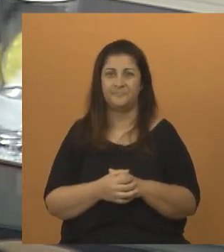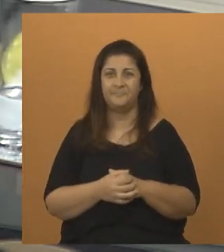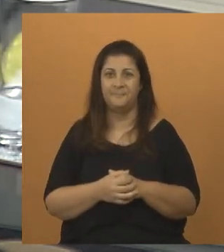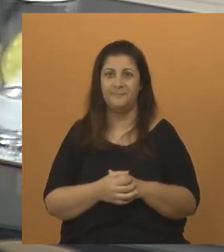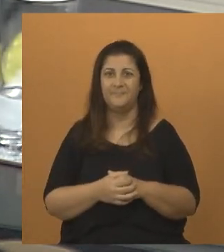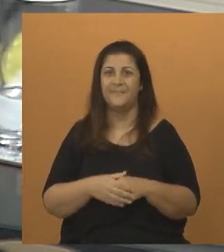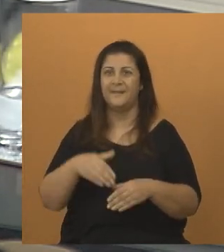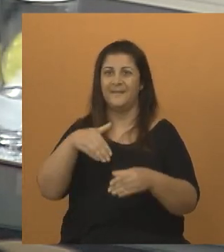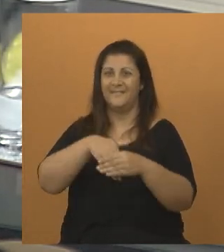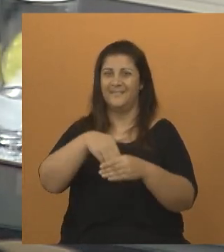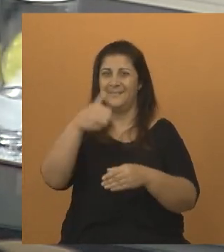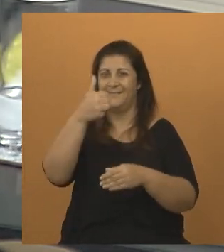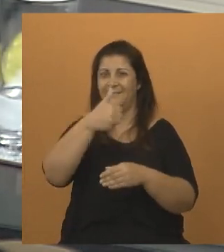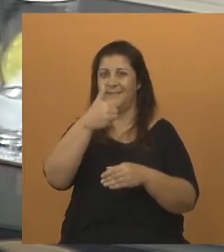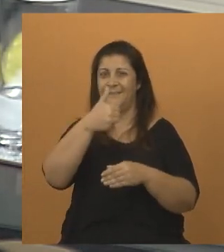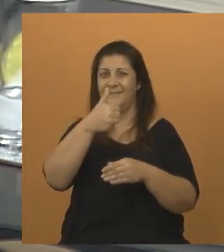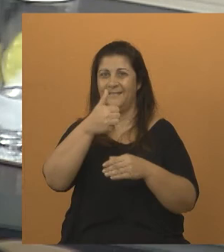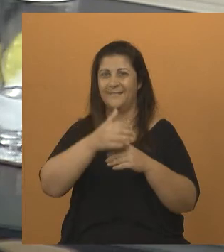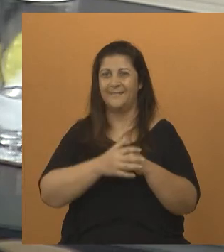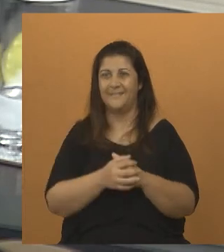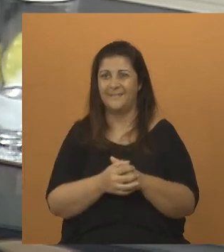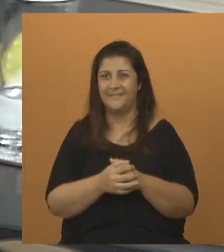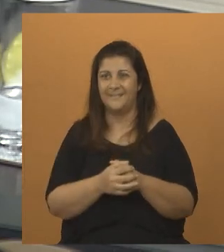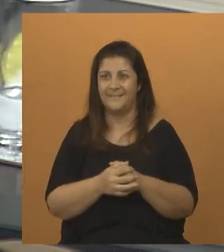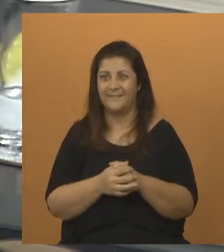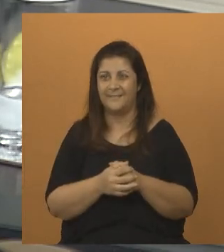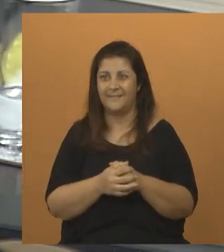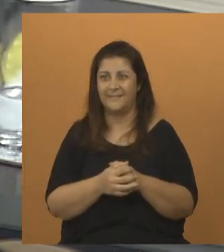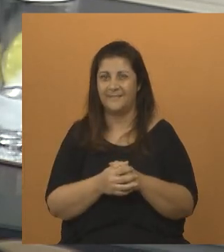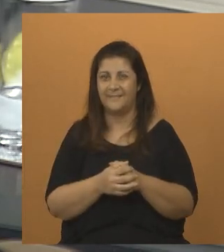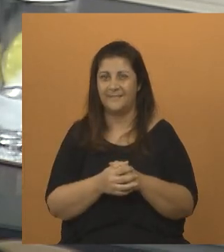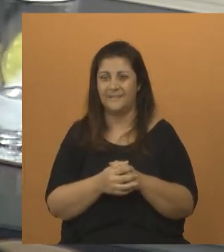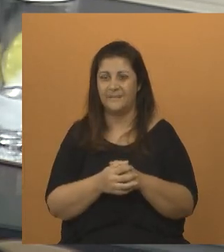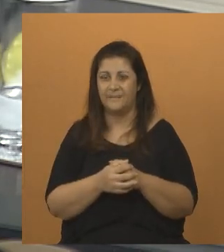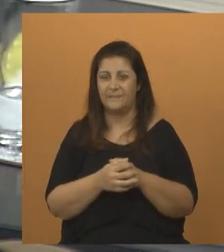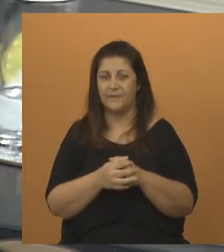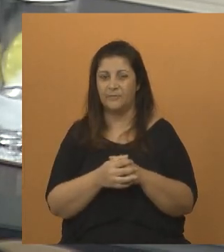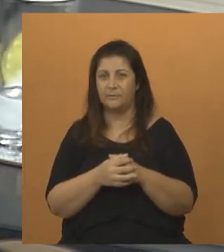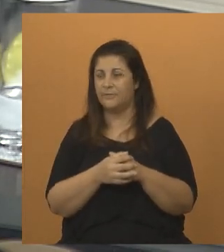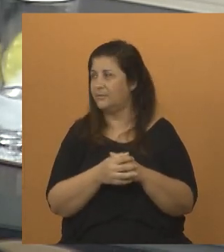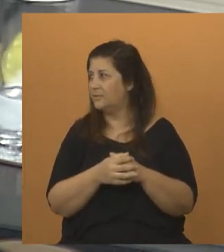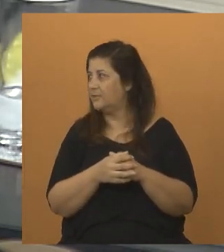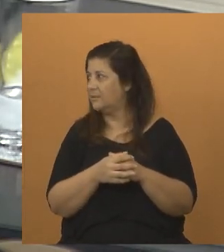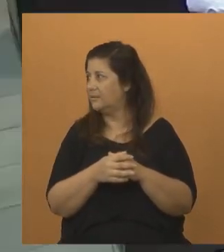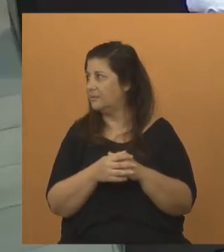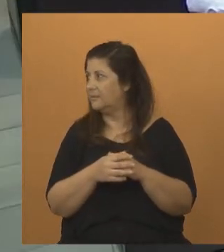Meu voto é favorável desse projeto que vai ajudar a Ponte Preta da nossa cidade de Jacareí.